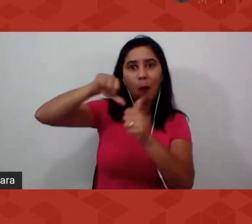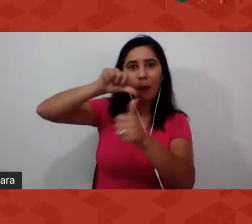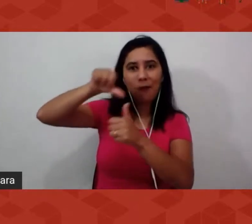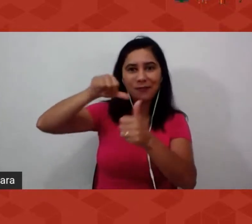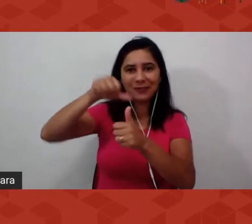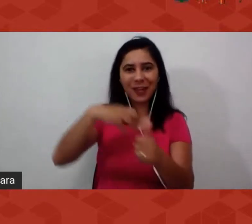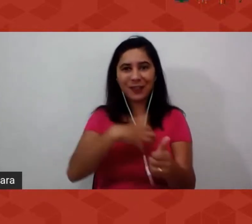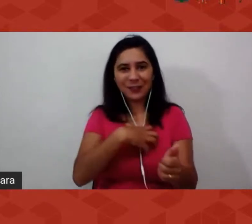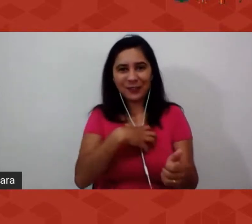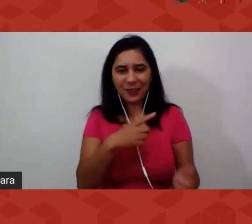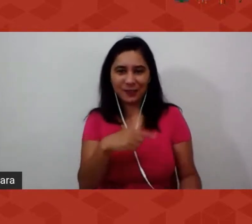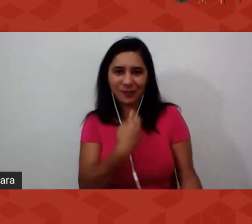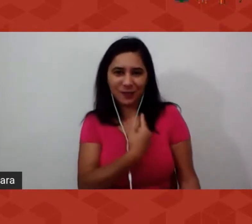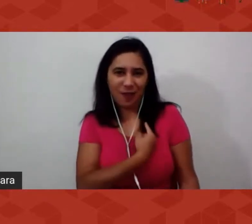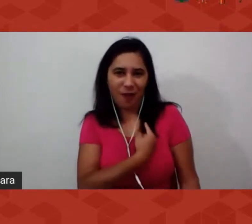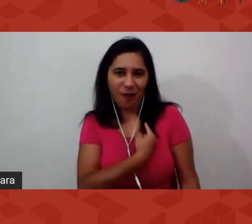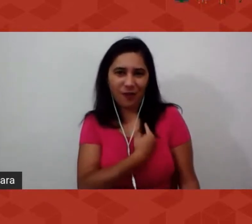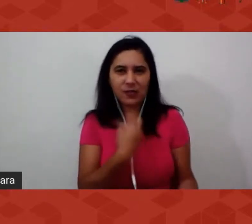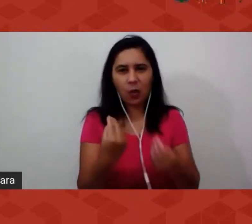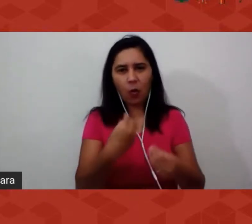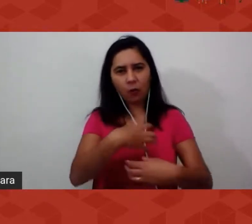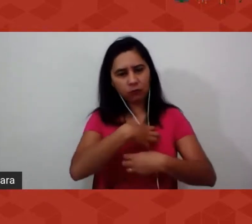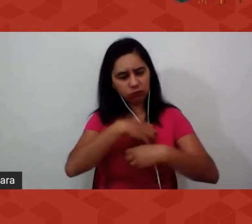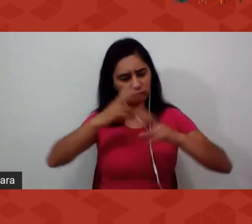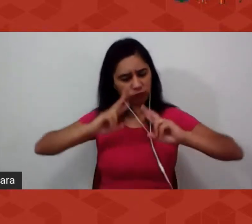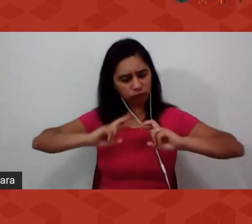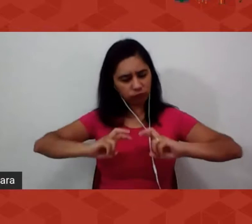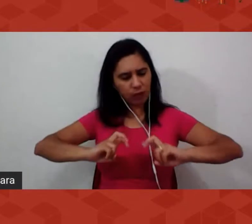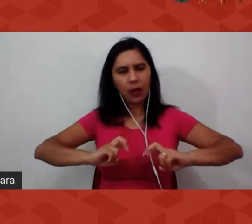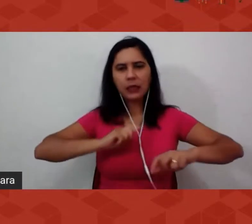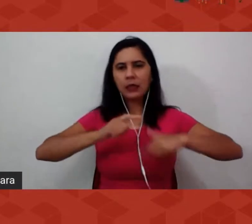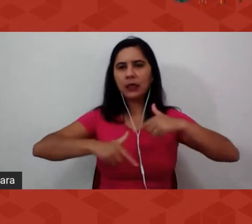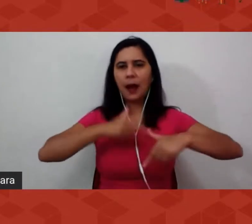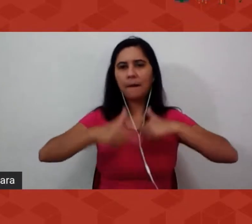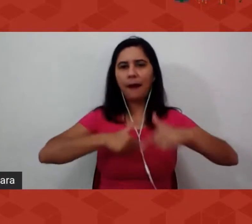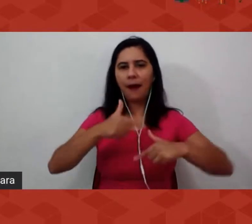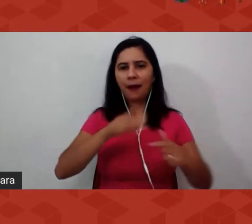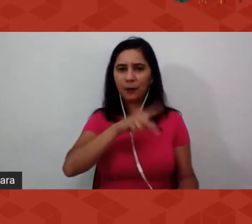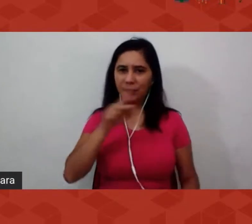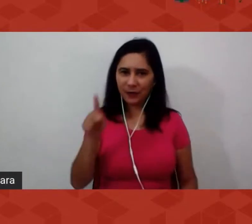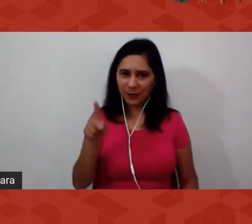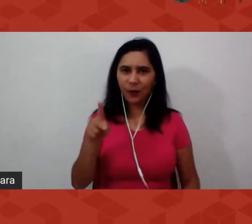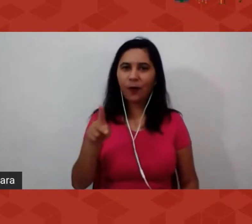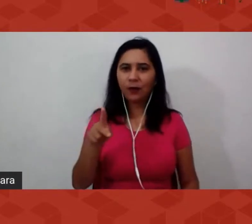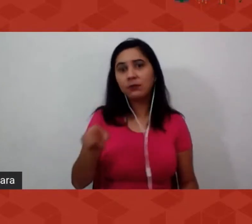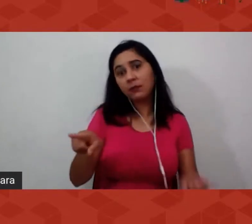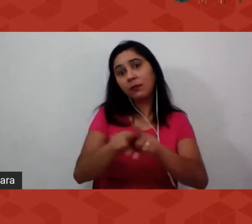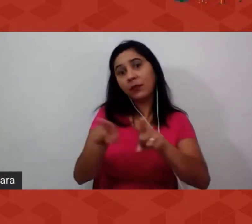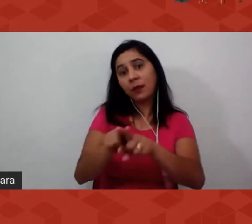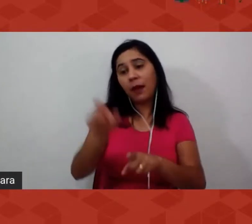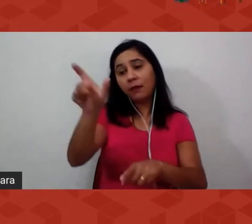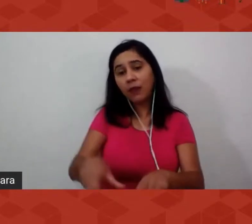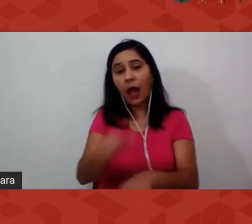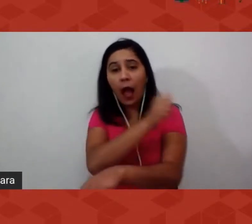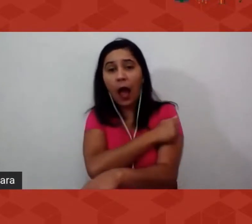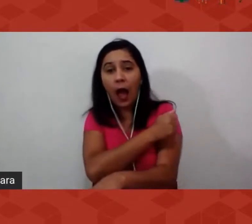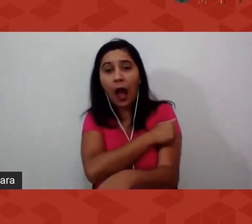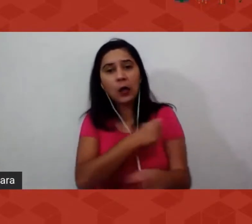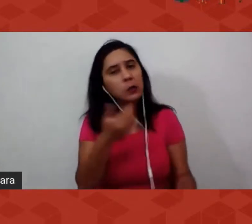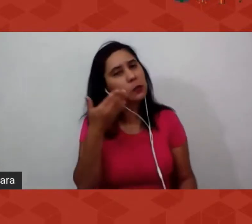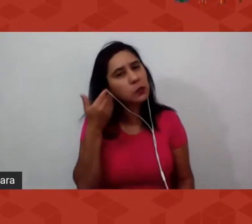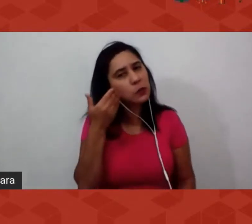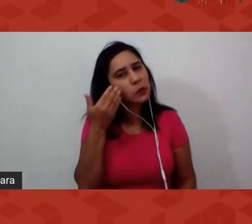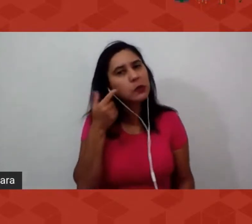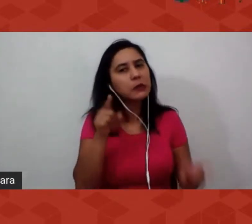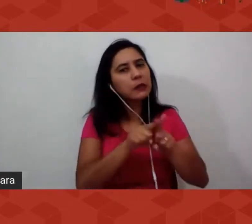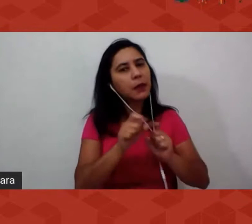e a nossa atividade docente, em especial, para nós que somos docentes, para os discentes, obviamente, a vivência da discência